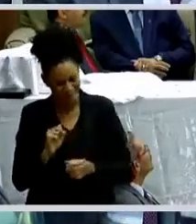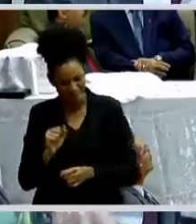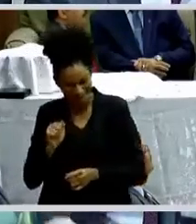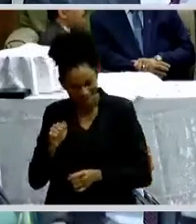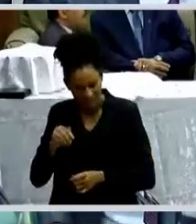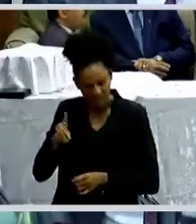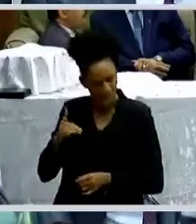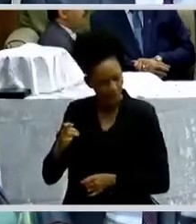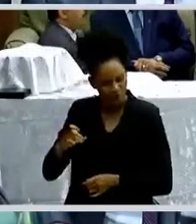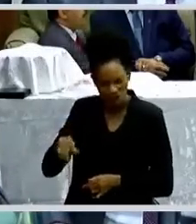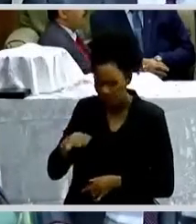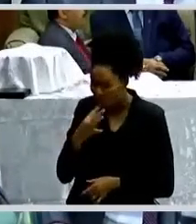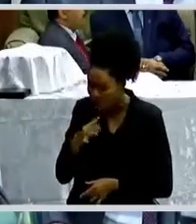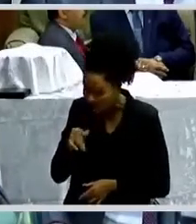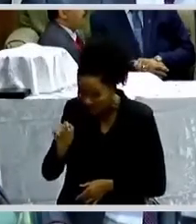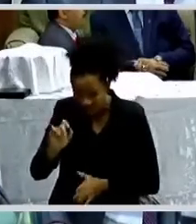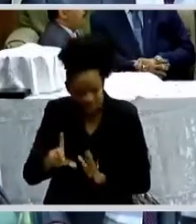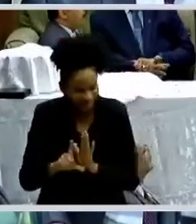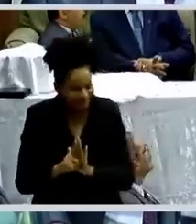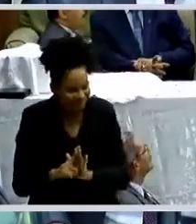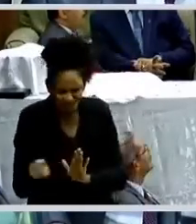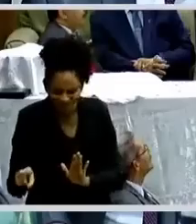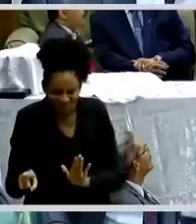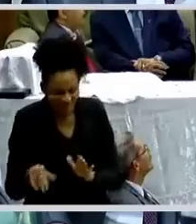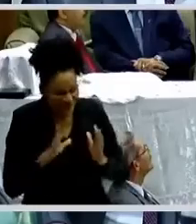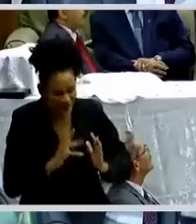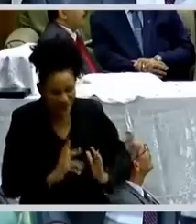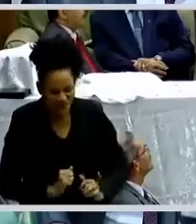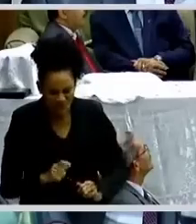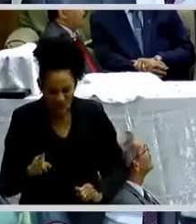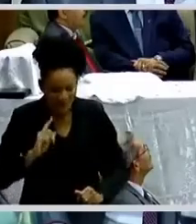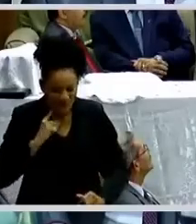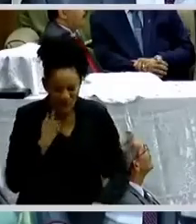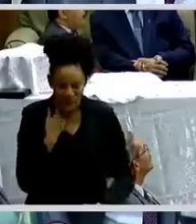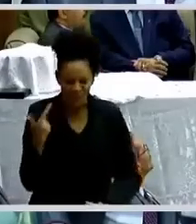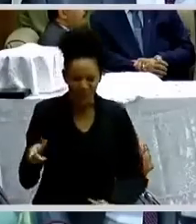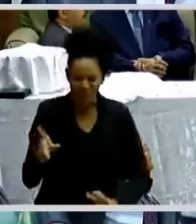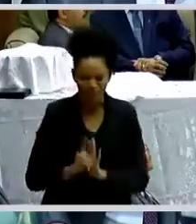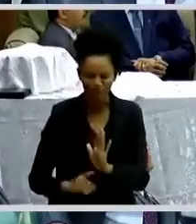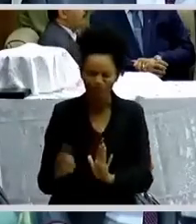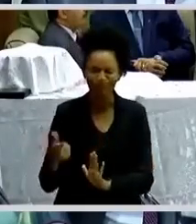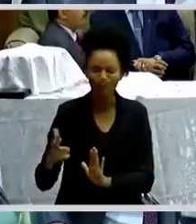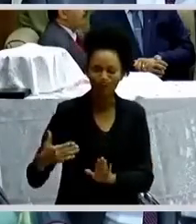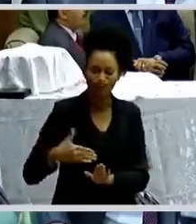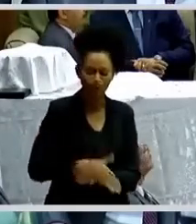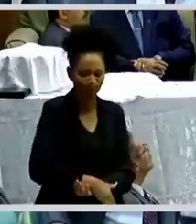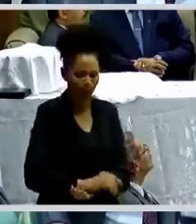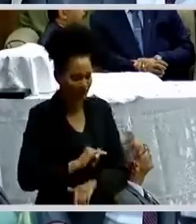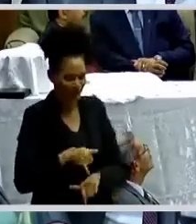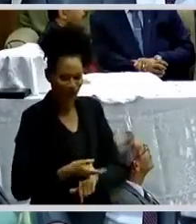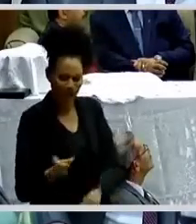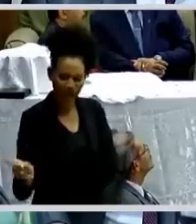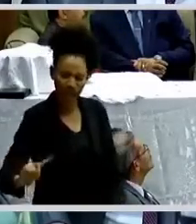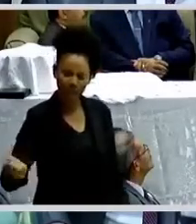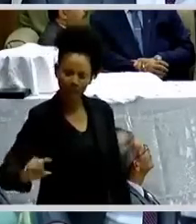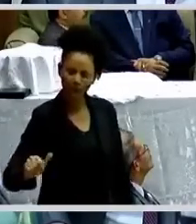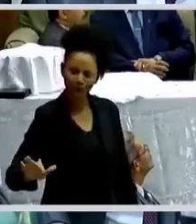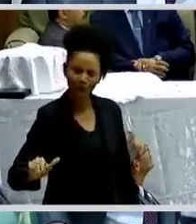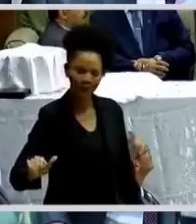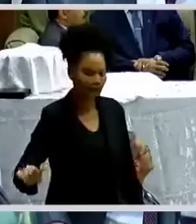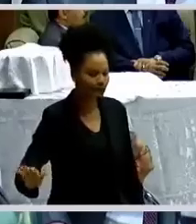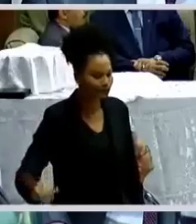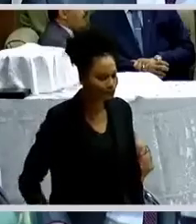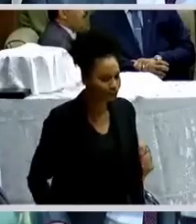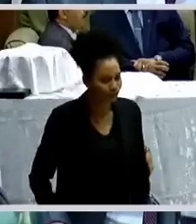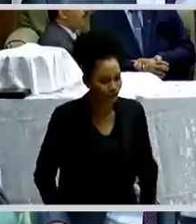se não conhecer a lei, não é puro e é impuro e não tem direito a entrar em Jerusalém. Vinha